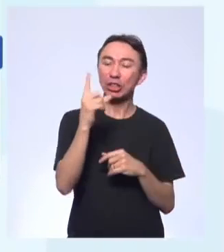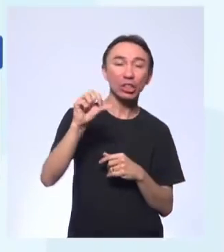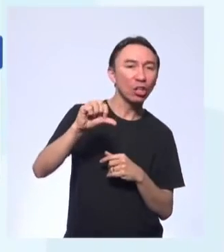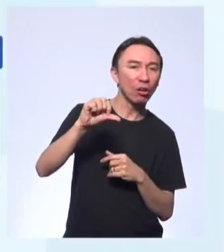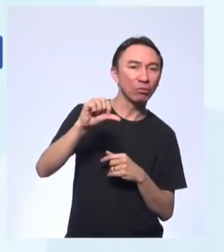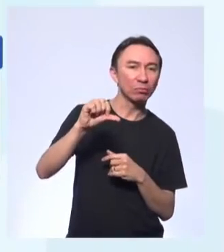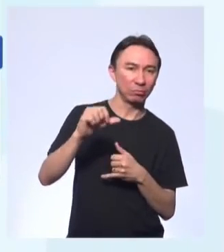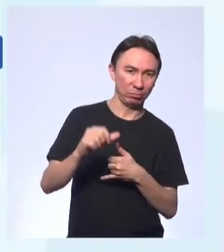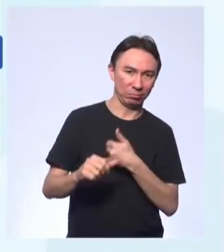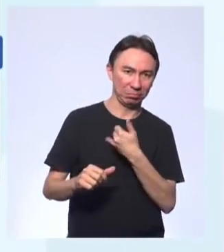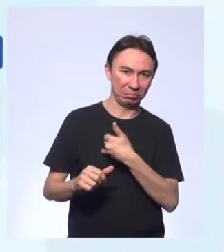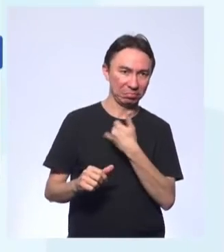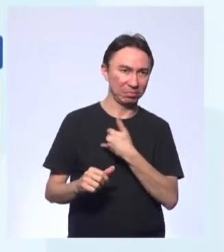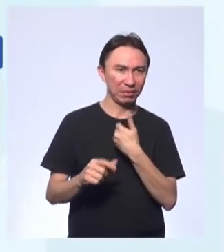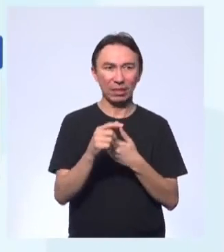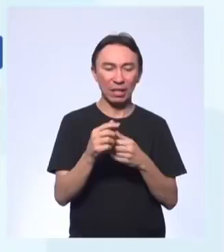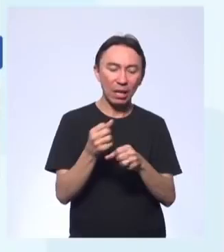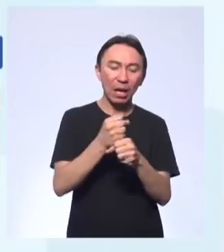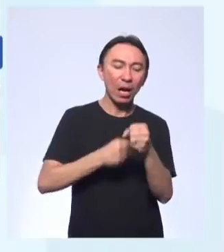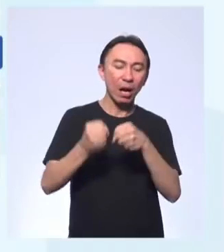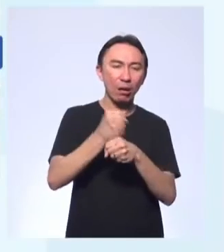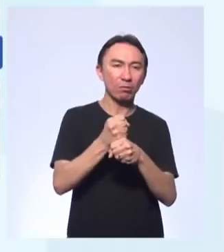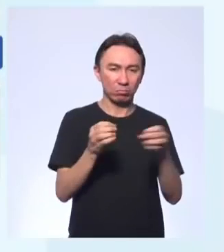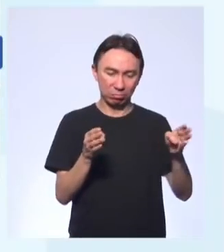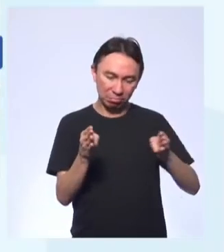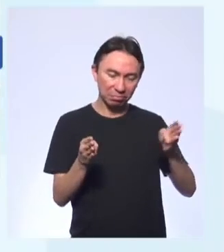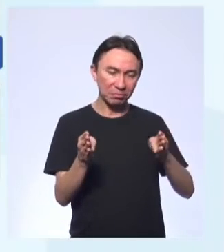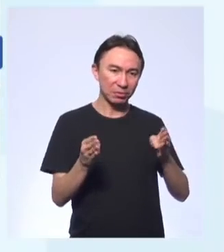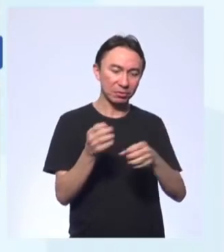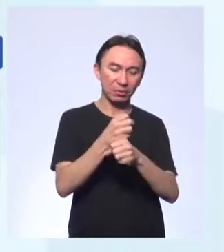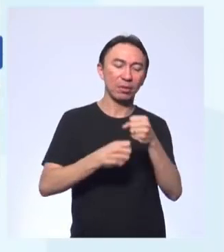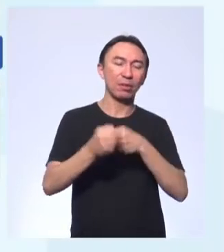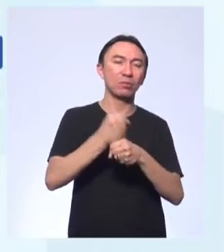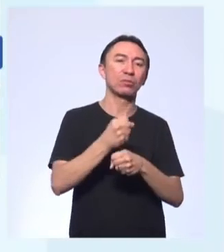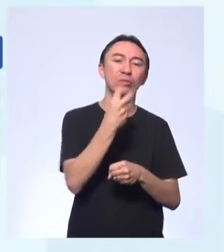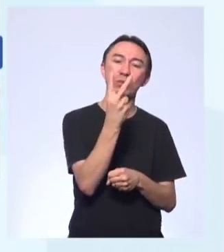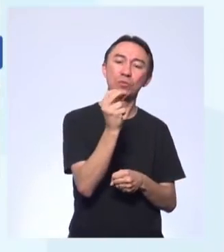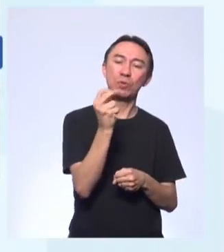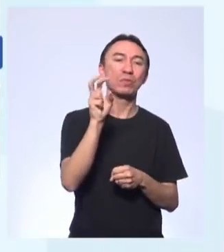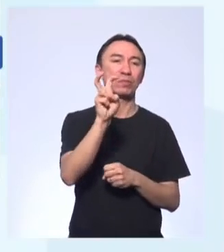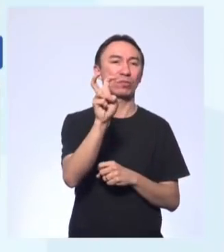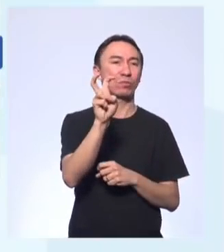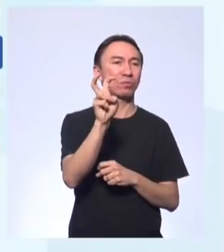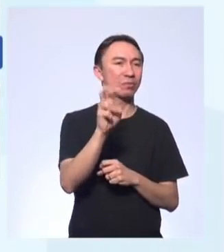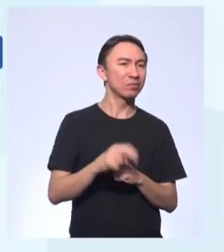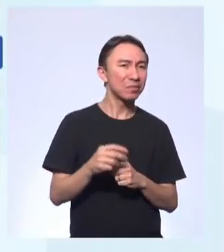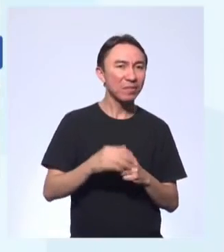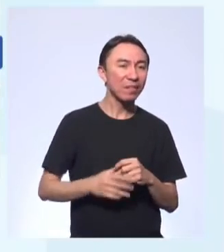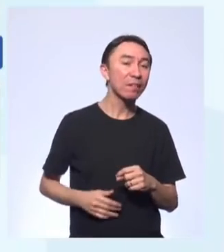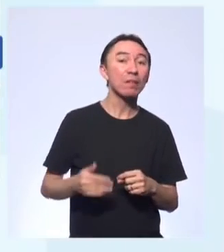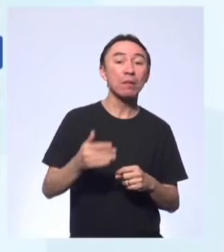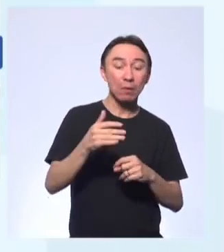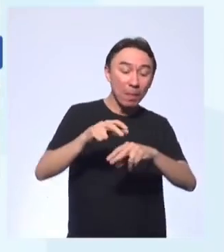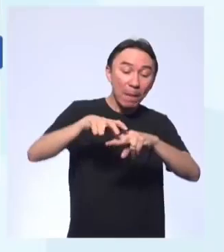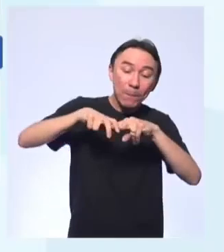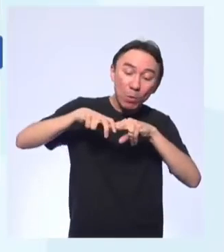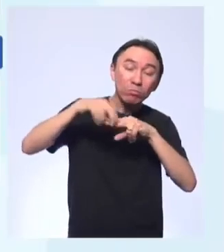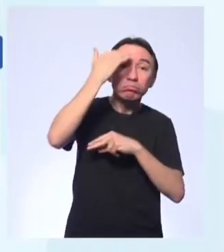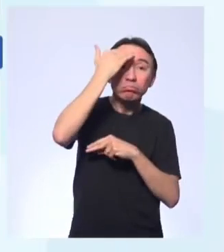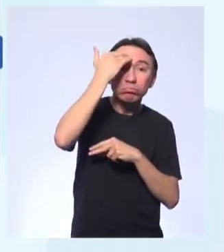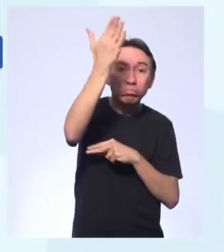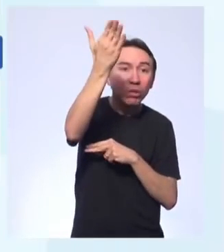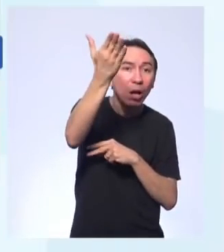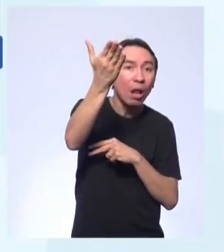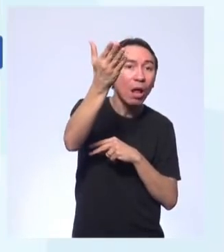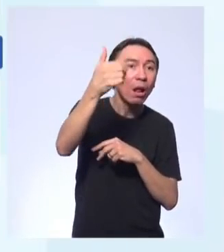ano de 2005. Tá? Então, percebam que causas externas matam muito mais do que outras doenças.